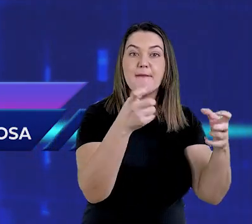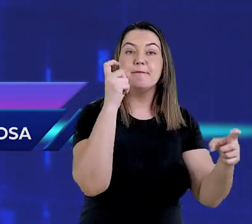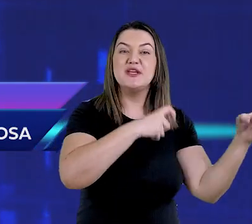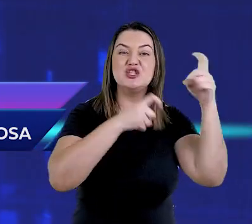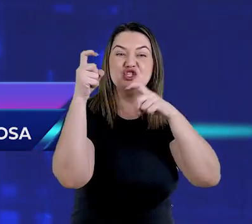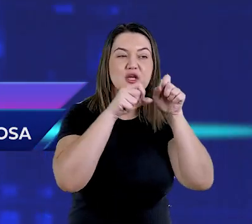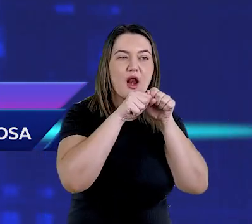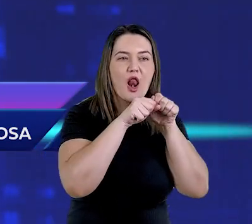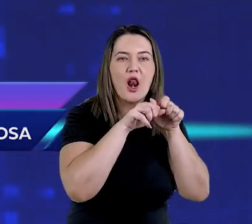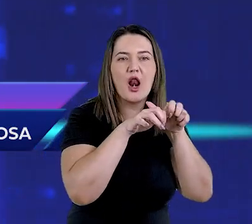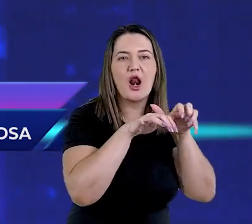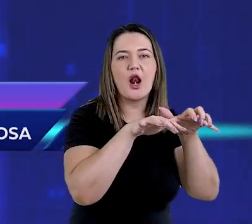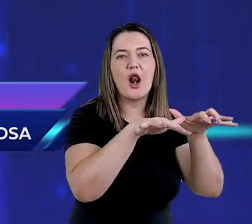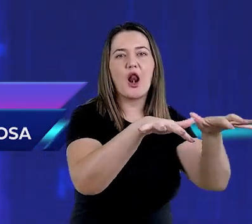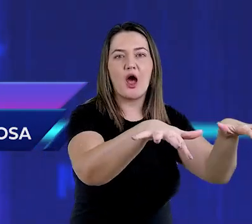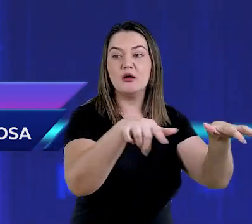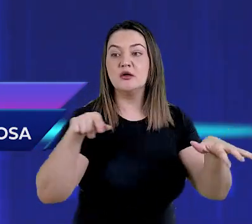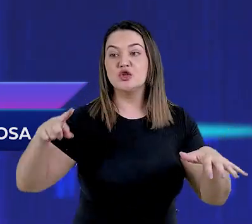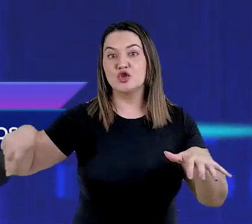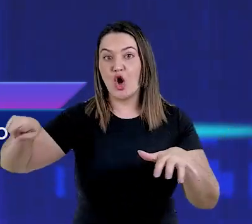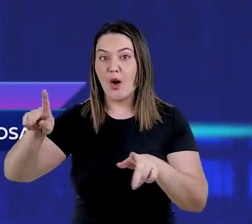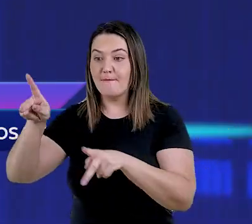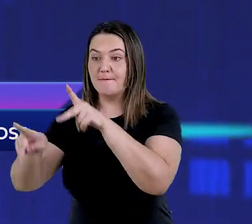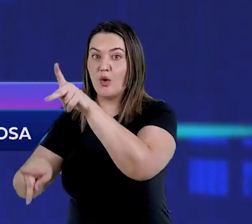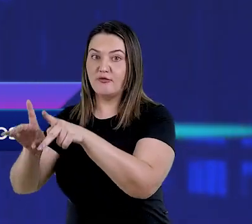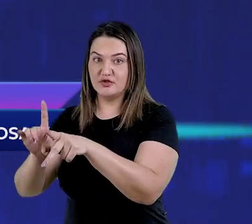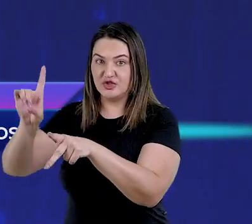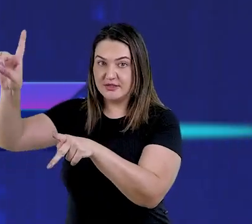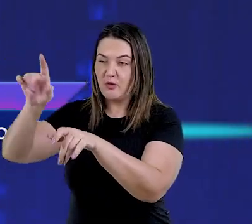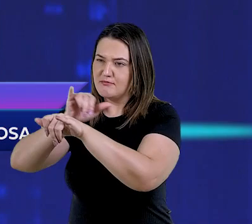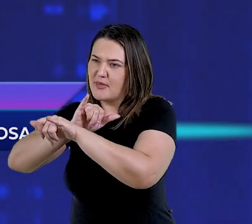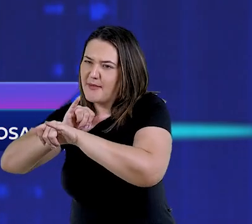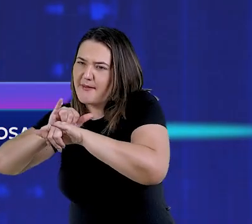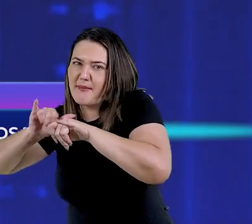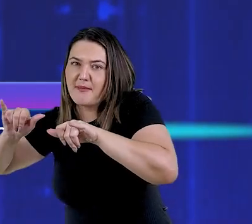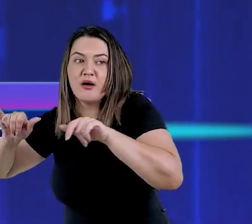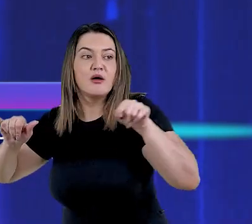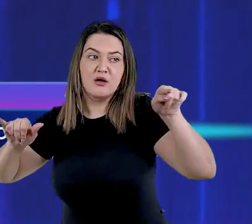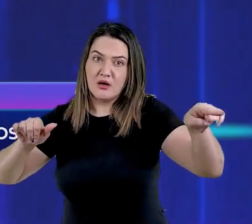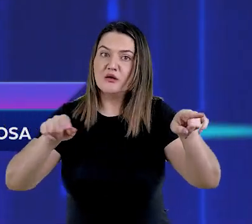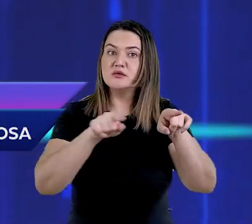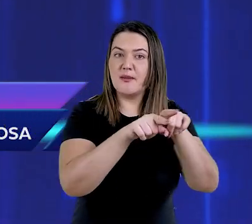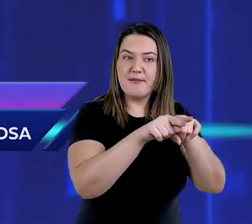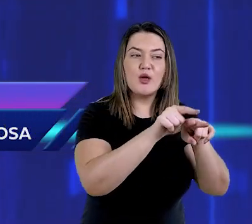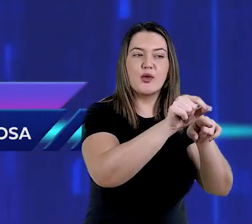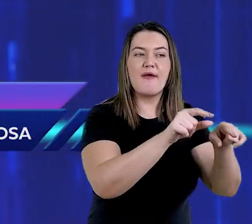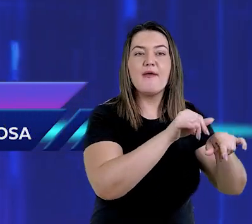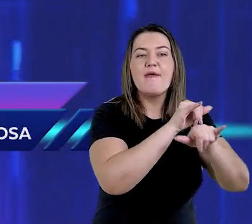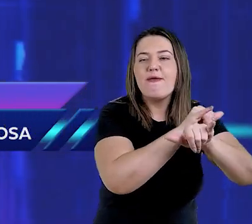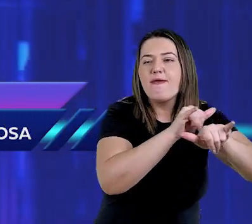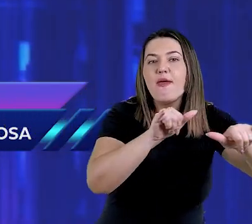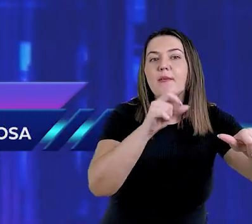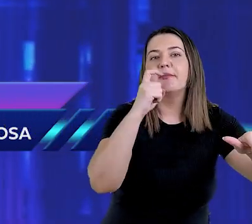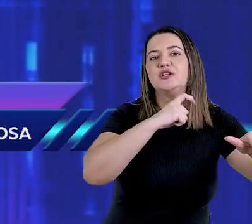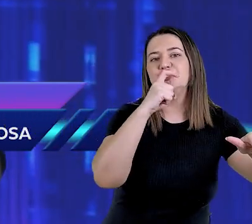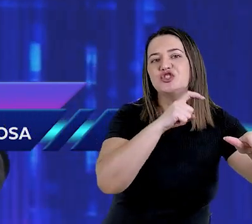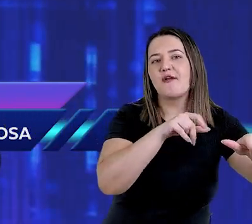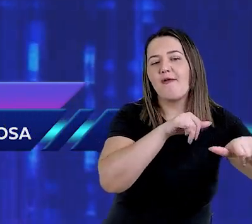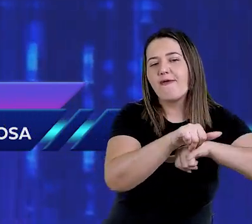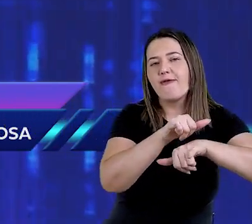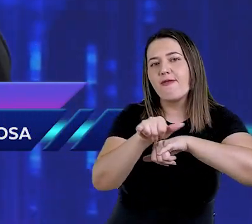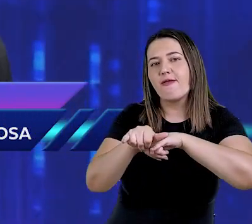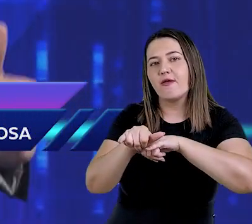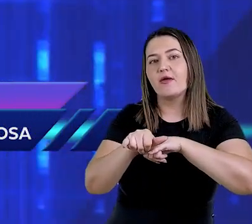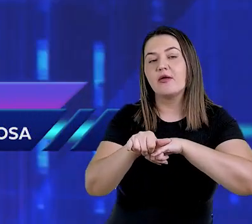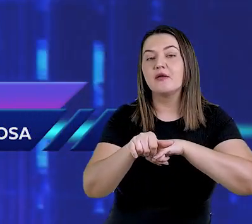Então, se o povo de Deus evangeliza, leva o evangelho, o povo do diabo desevangeliza, leva as pessoas para a perdição,